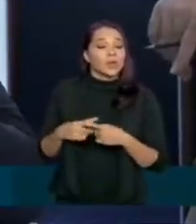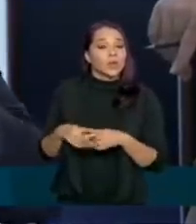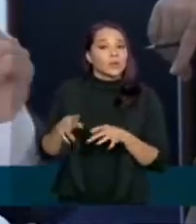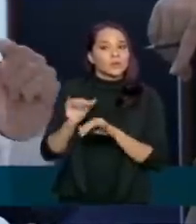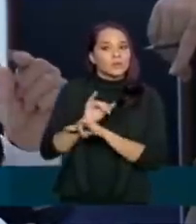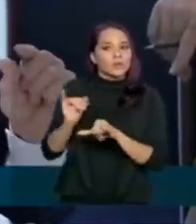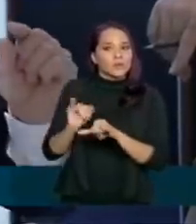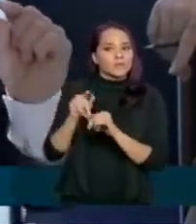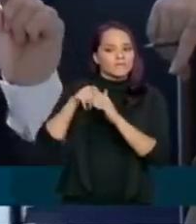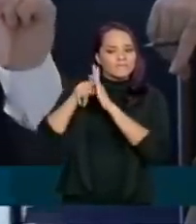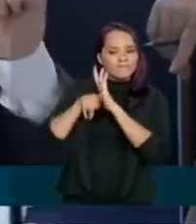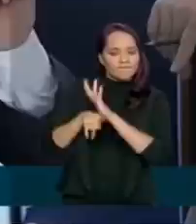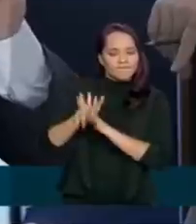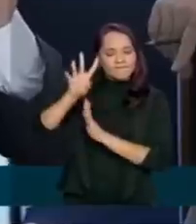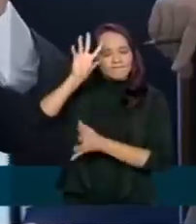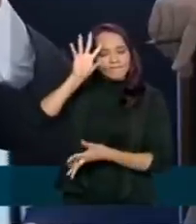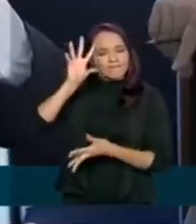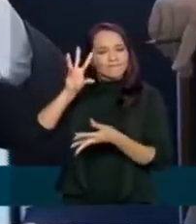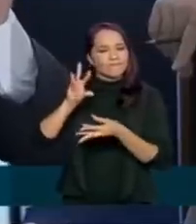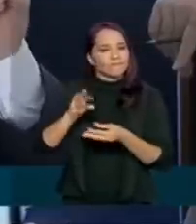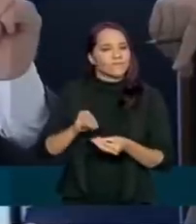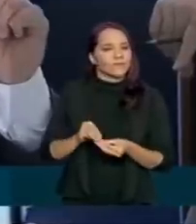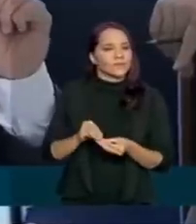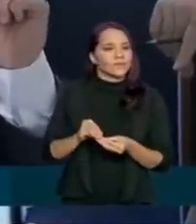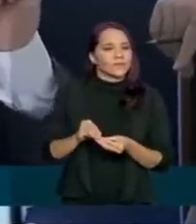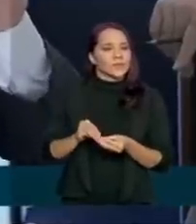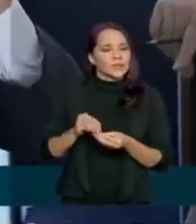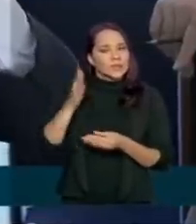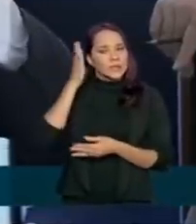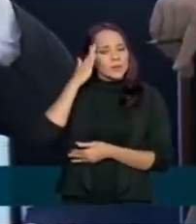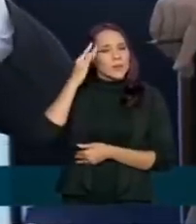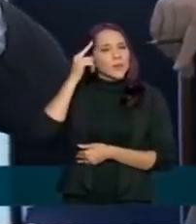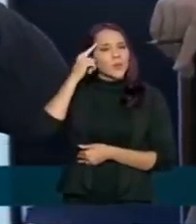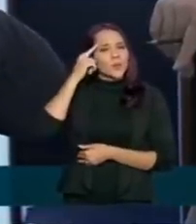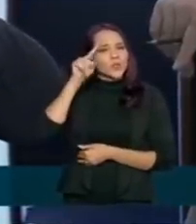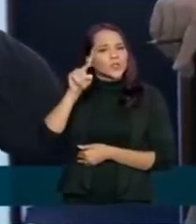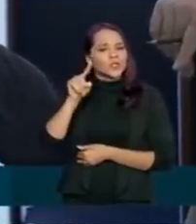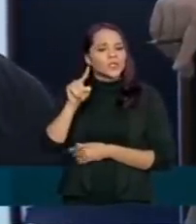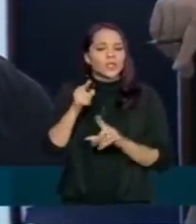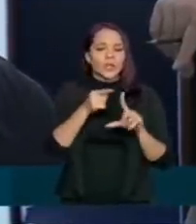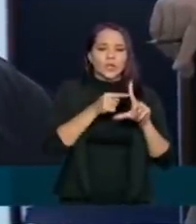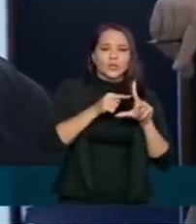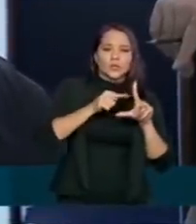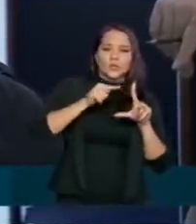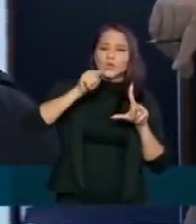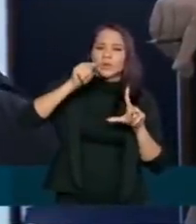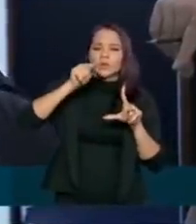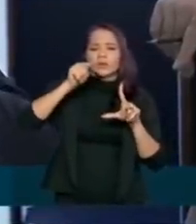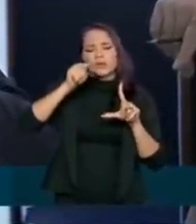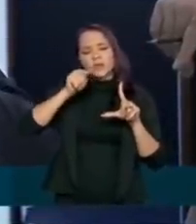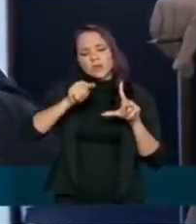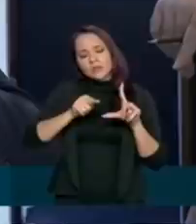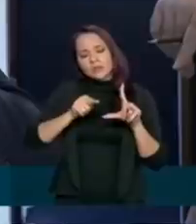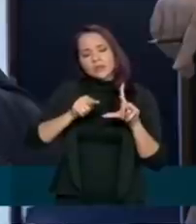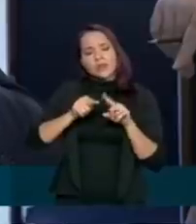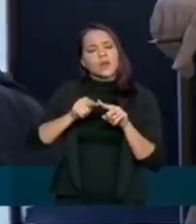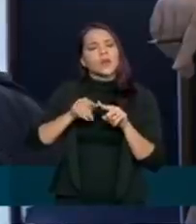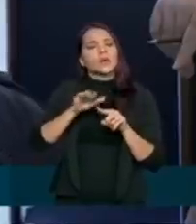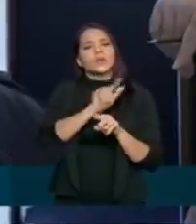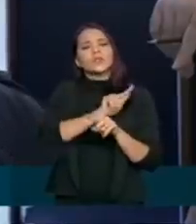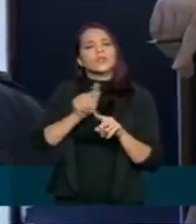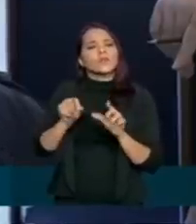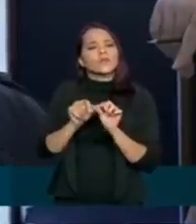e compreender por dia a subida, a descida, que ação aquele gestor